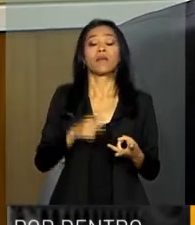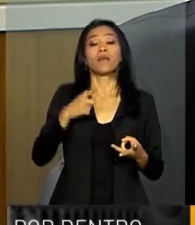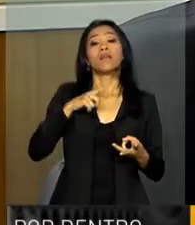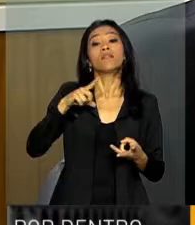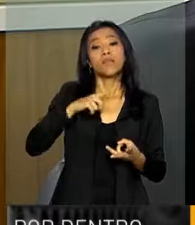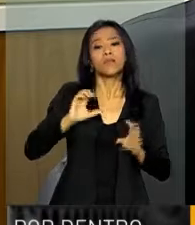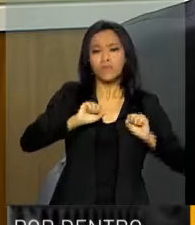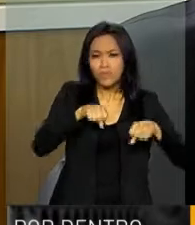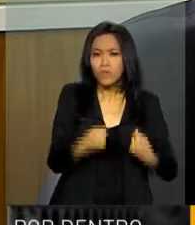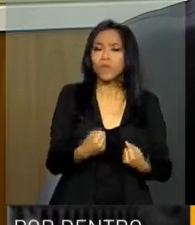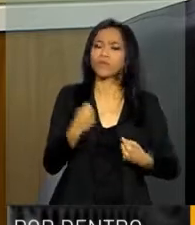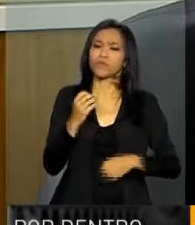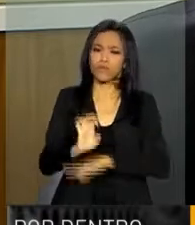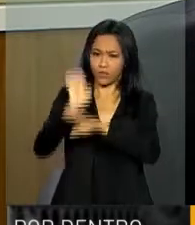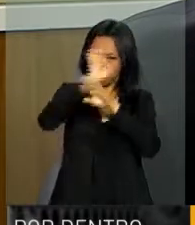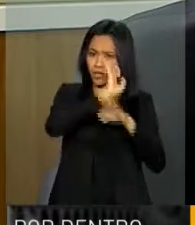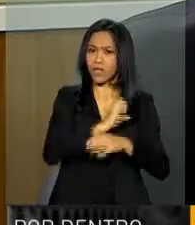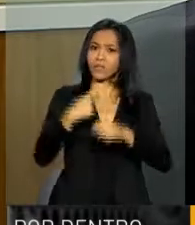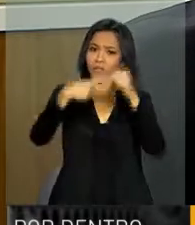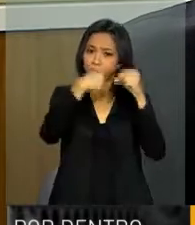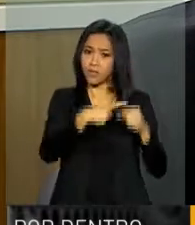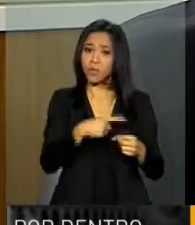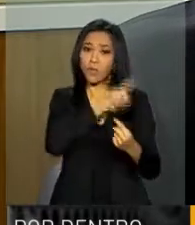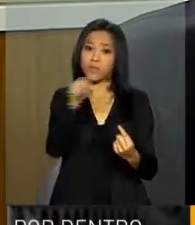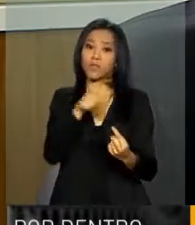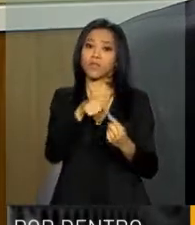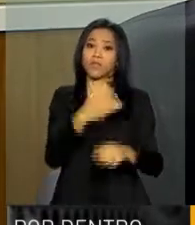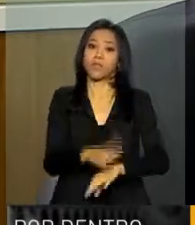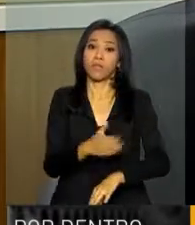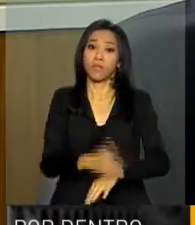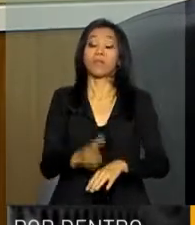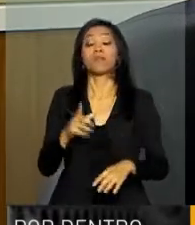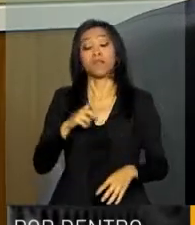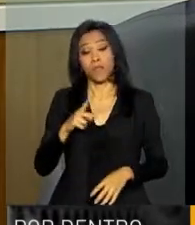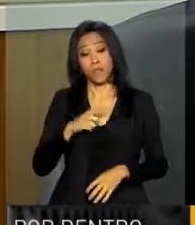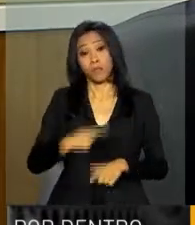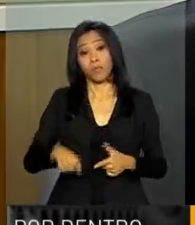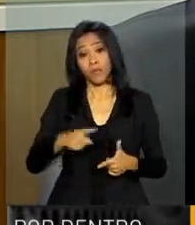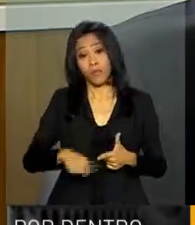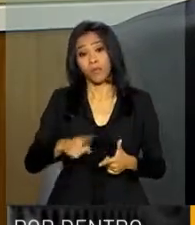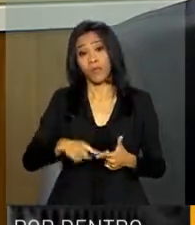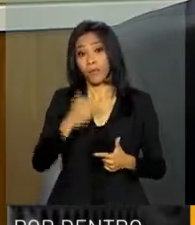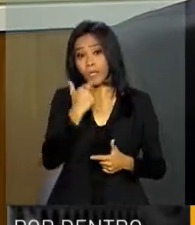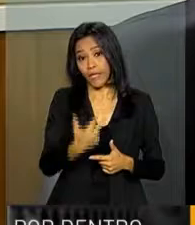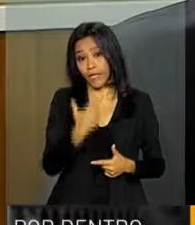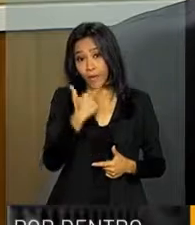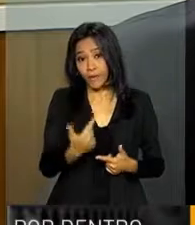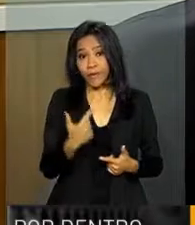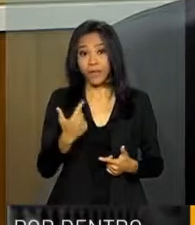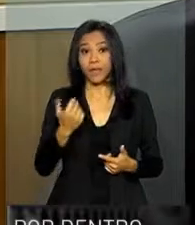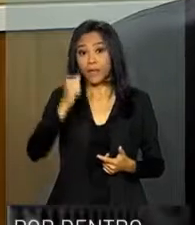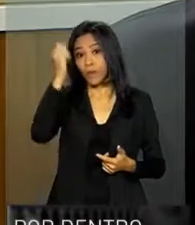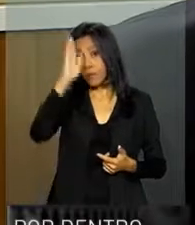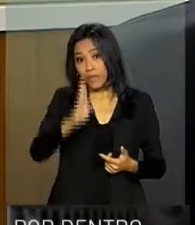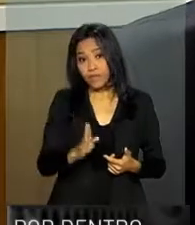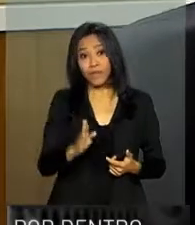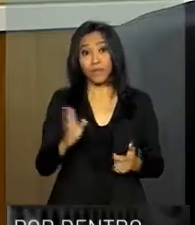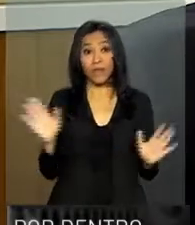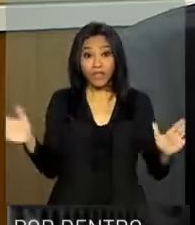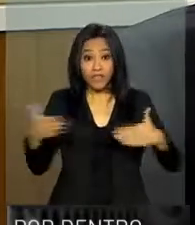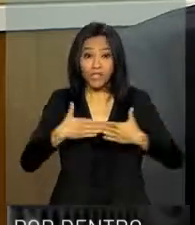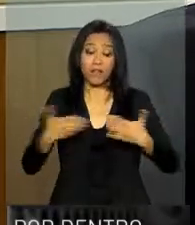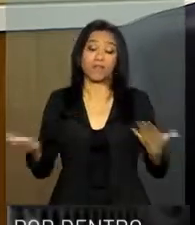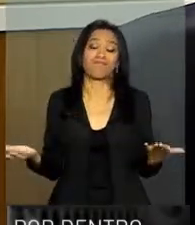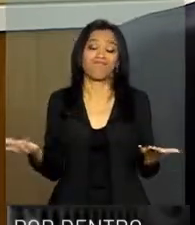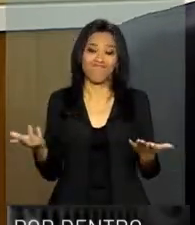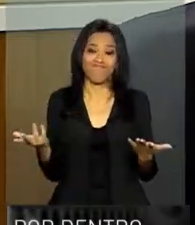capacitação nós temos problemas com o idioma o brasil é um país distante do resto do mundo o país muito ainda muito fechado veja aqui